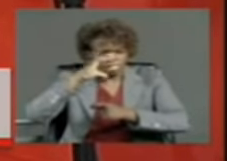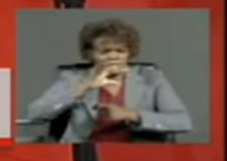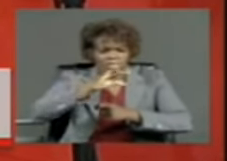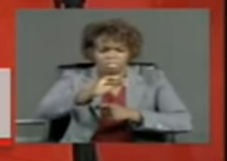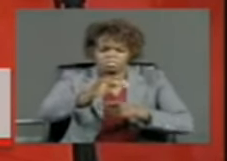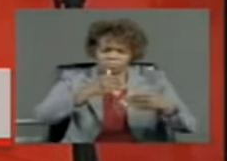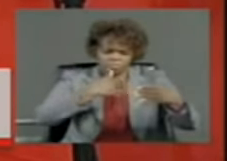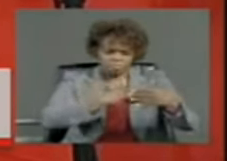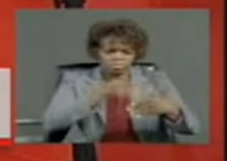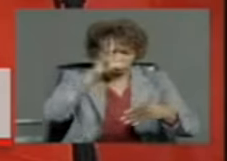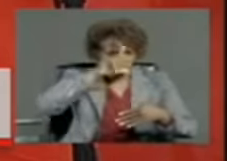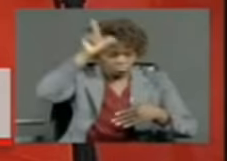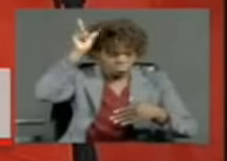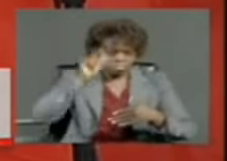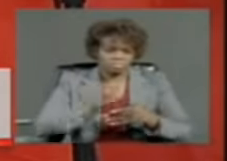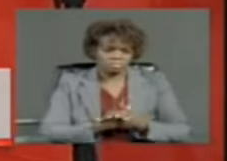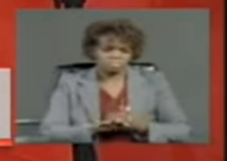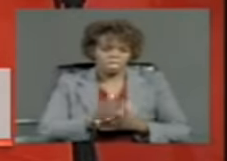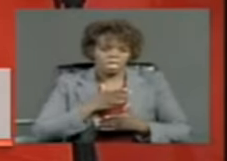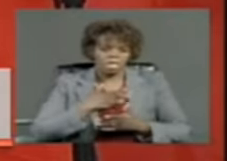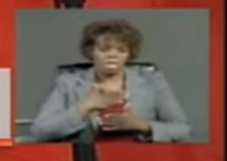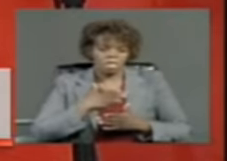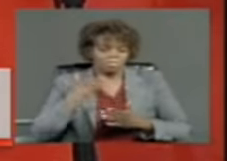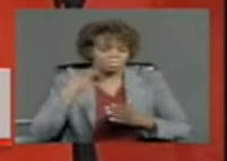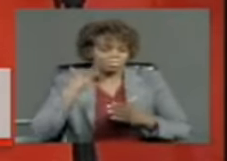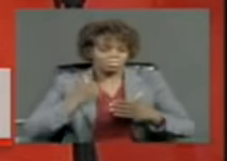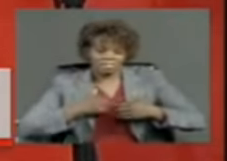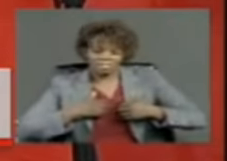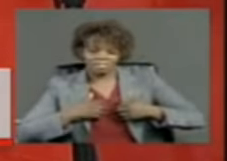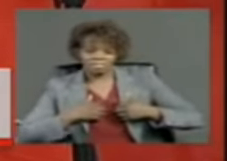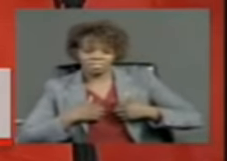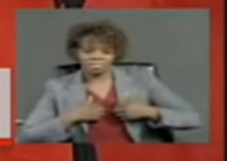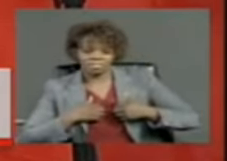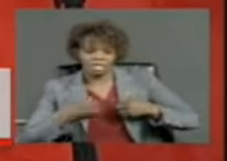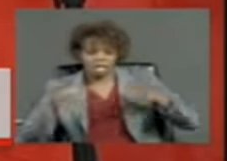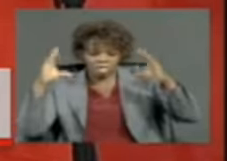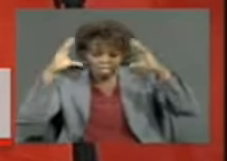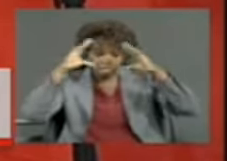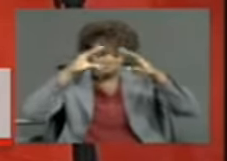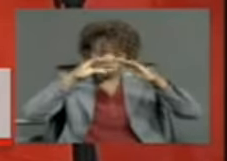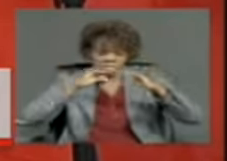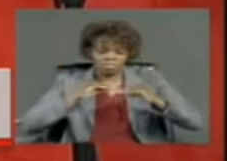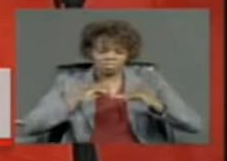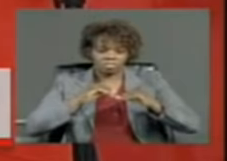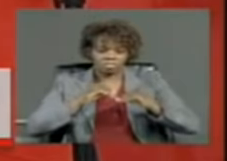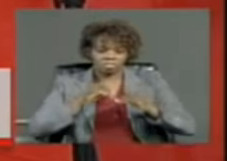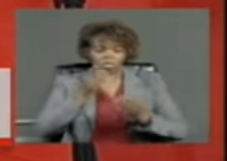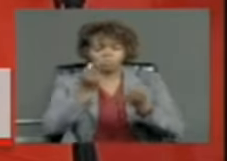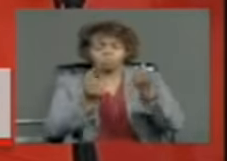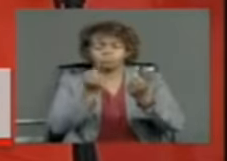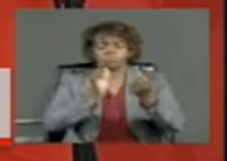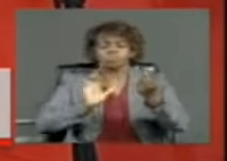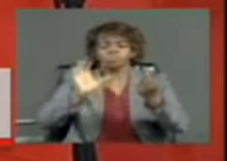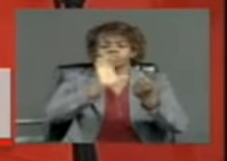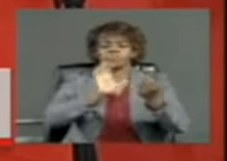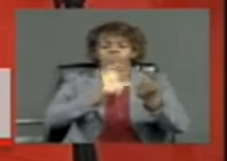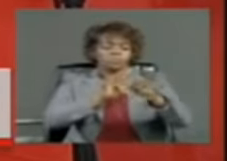A madrugada de sexta para sábado, de 15 em 15 dias, eu metia-me no carro às 4 da